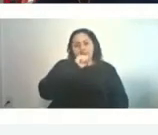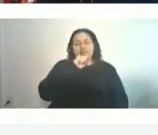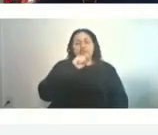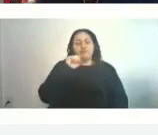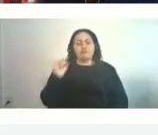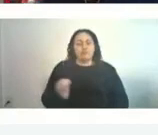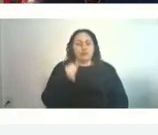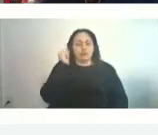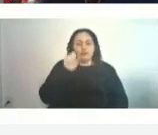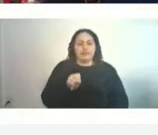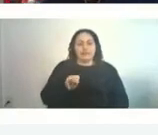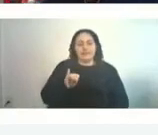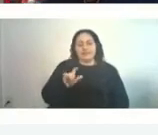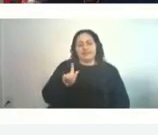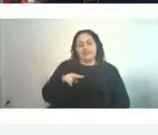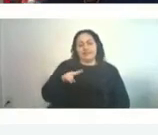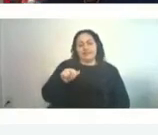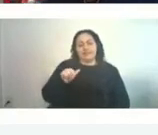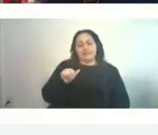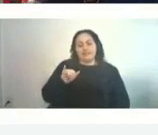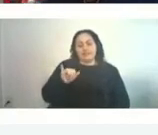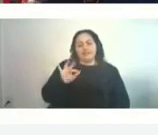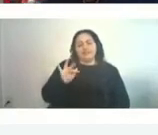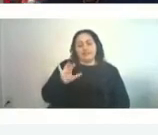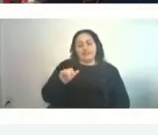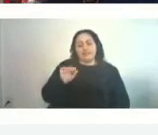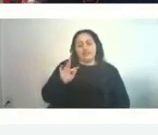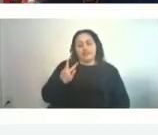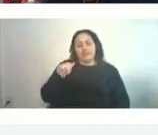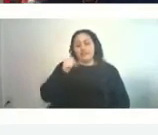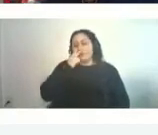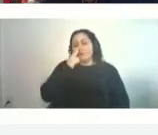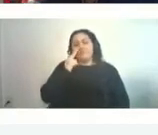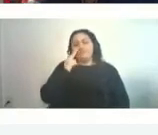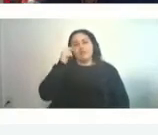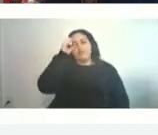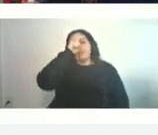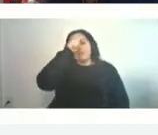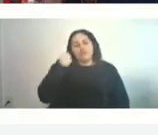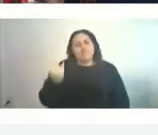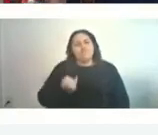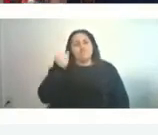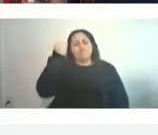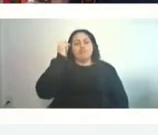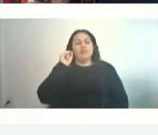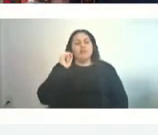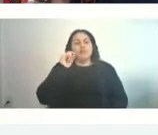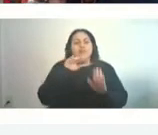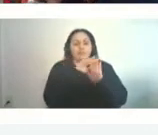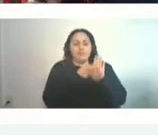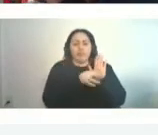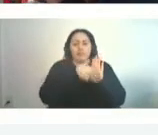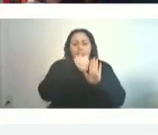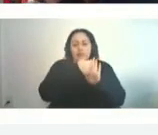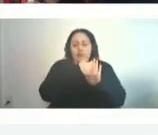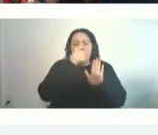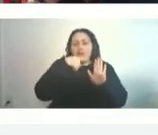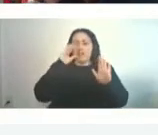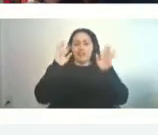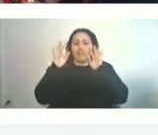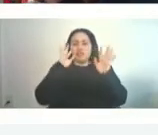implicações para nossas práticas pedagógicas, né? Entre elas estão essa reflexão crítica da realidade,